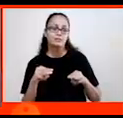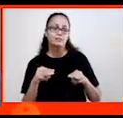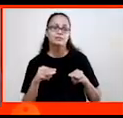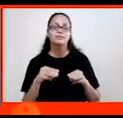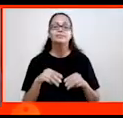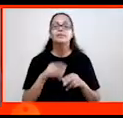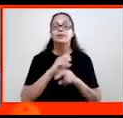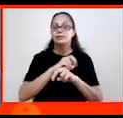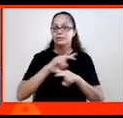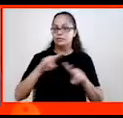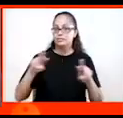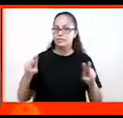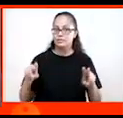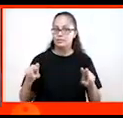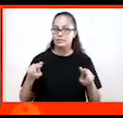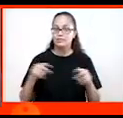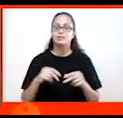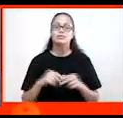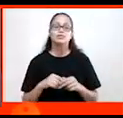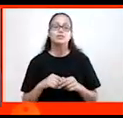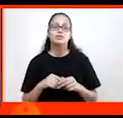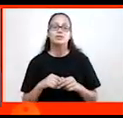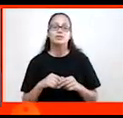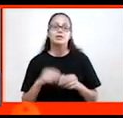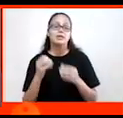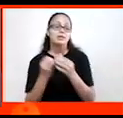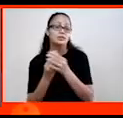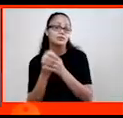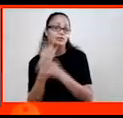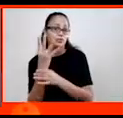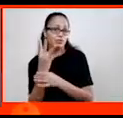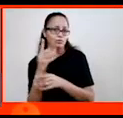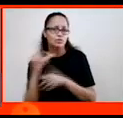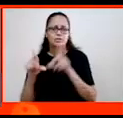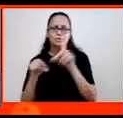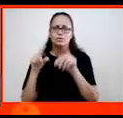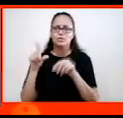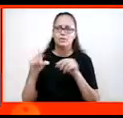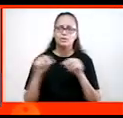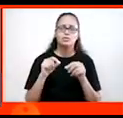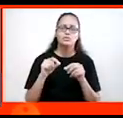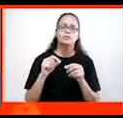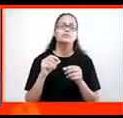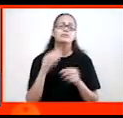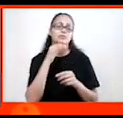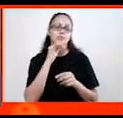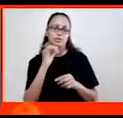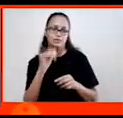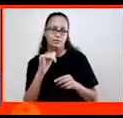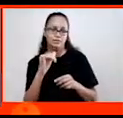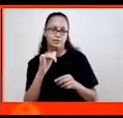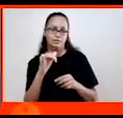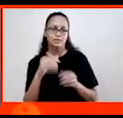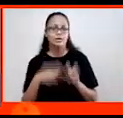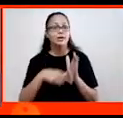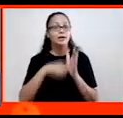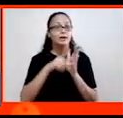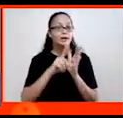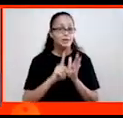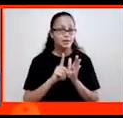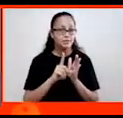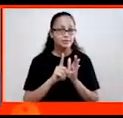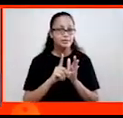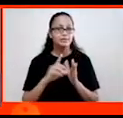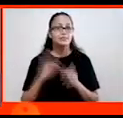da diversidade, quando falamos sobre as fontes alternativas, de energia, certo? Antes, nós falamos da era